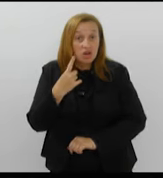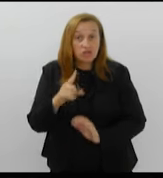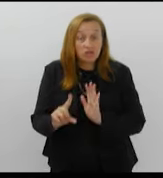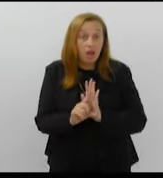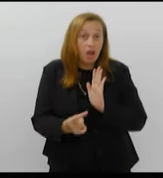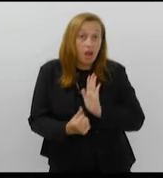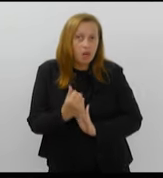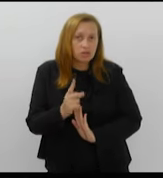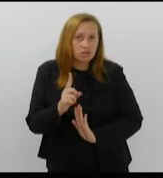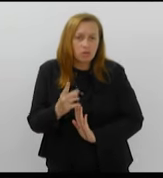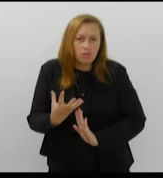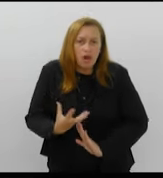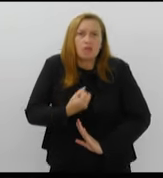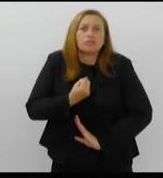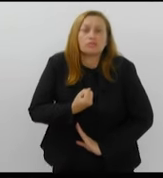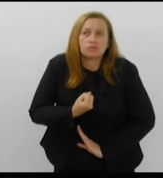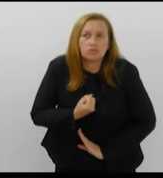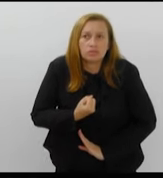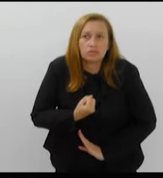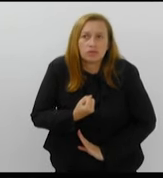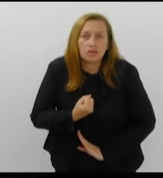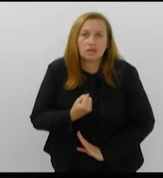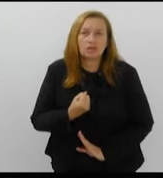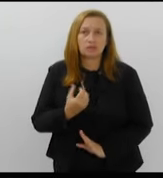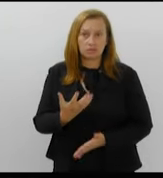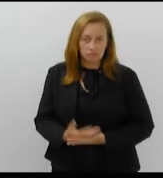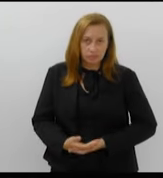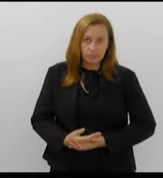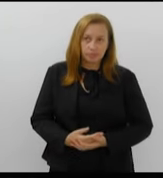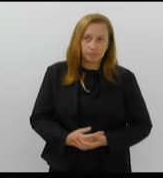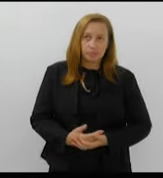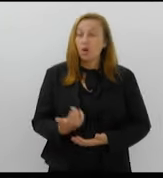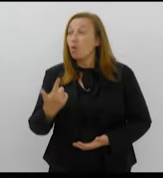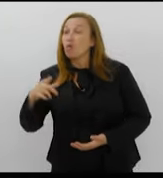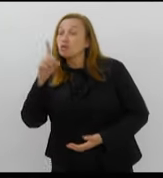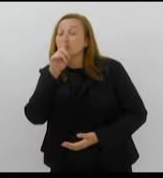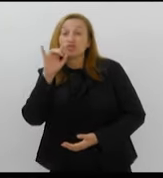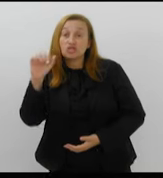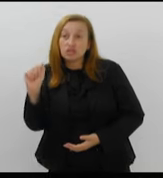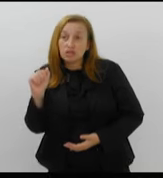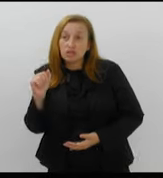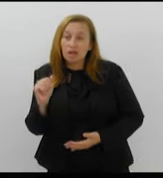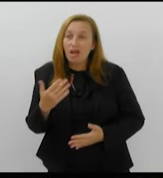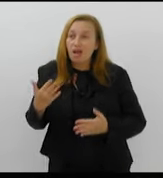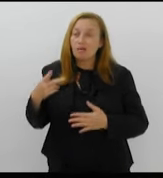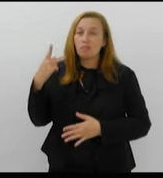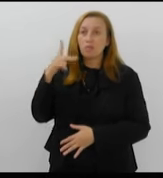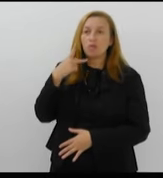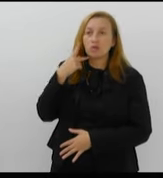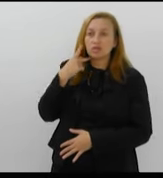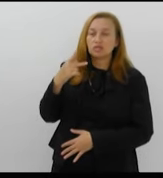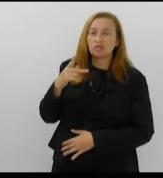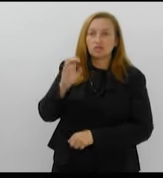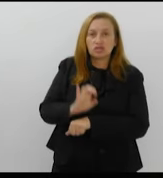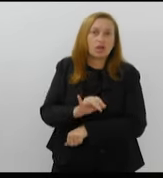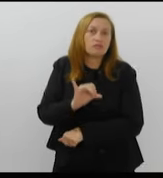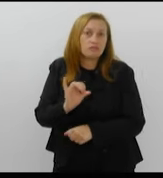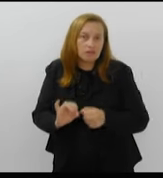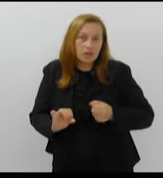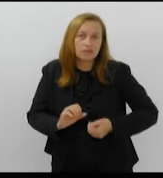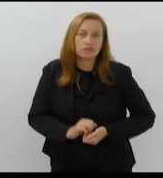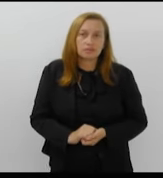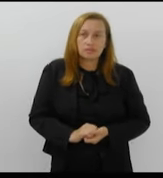ser surpreendido a cada semana. Outro dia foi até a Procuradoria do Estado o fez.